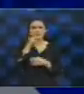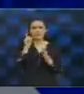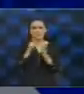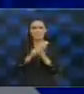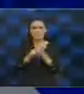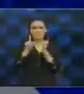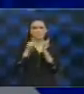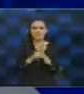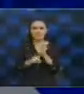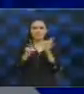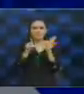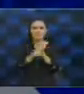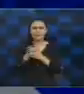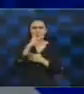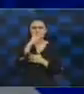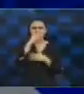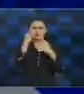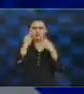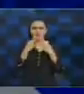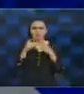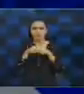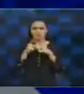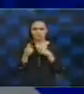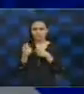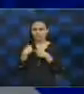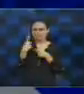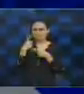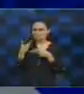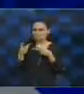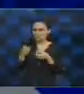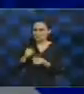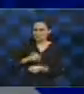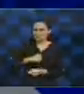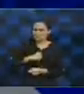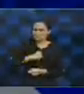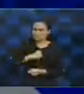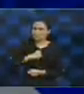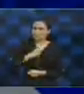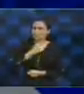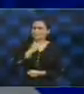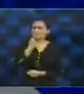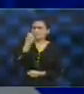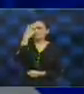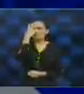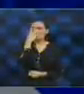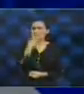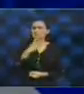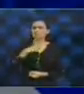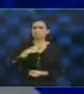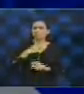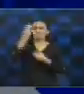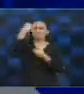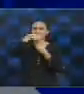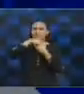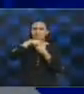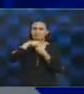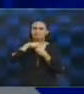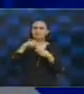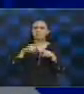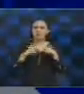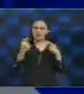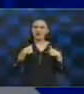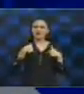percebia aquele rito de ódio, de rancor. Eu, por outro lado, prefiro ser absolutamente fidedigno ao que eu sinto, ao meu